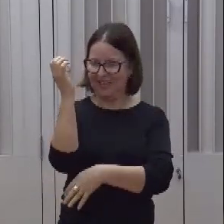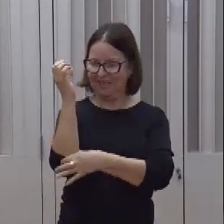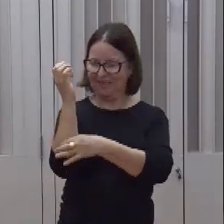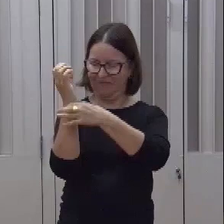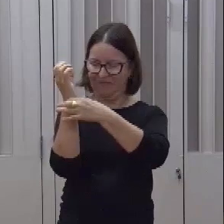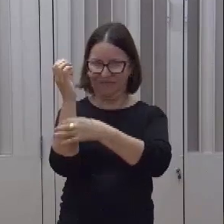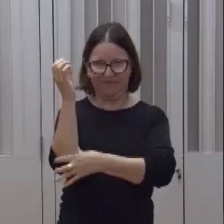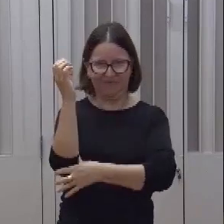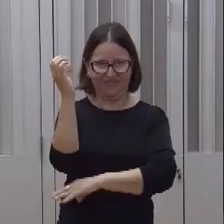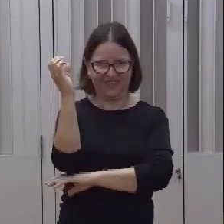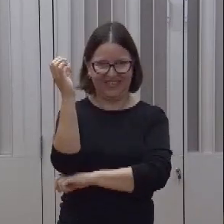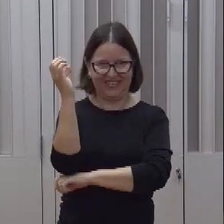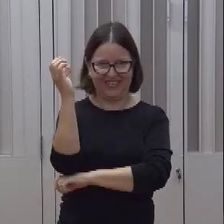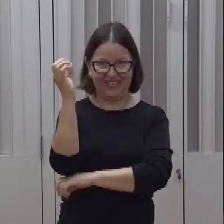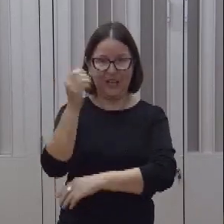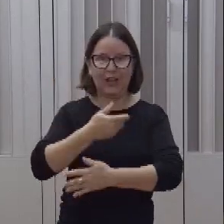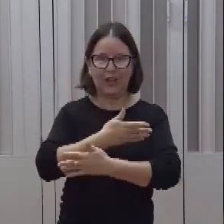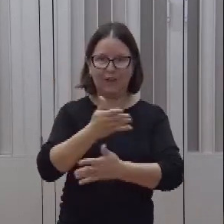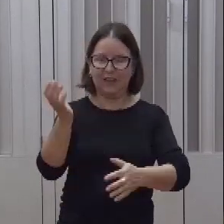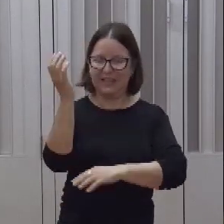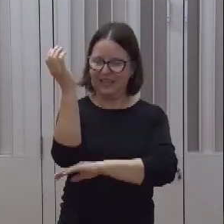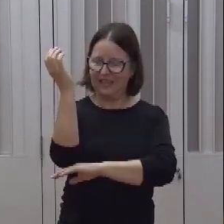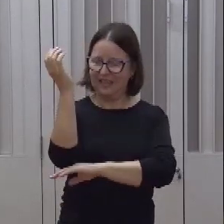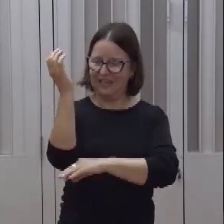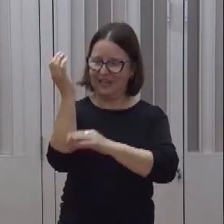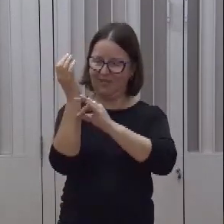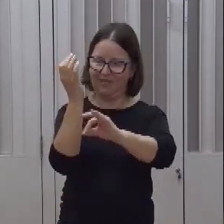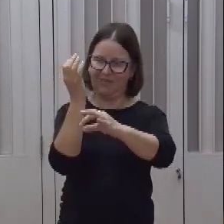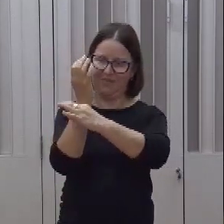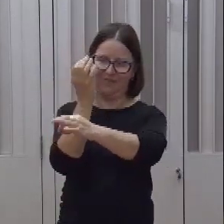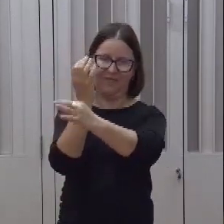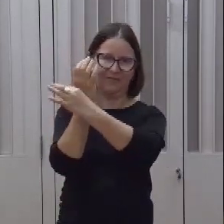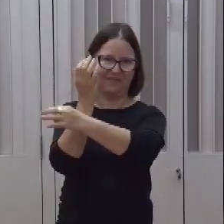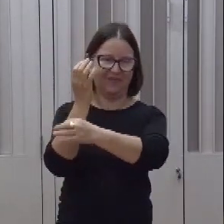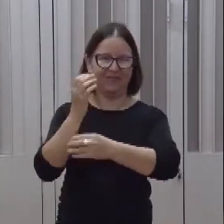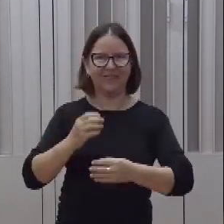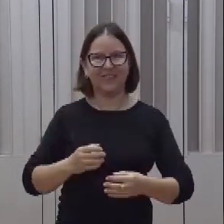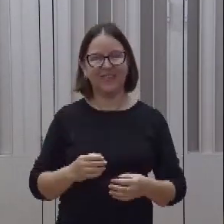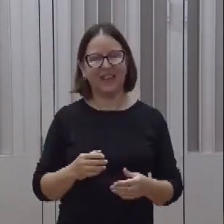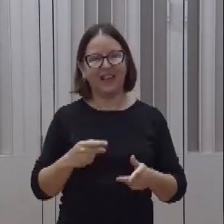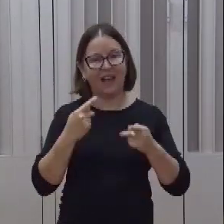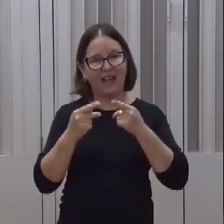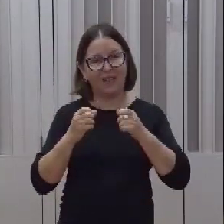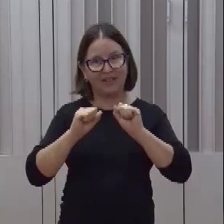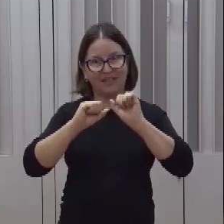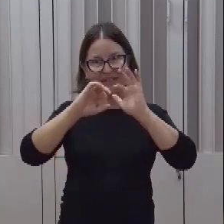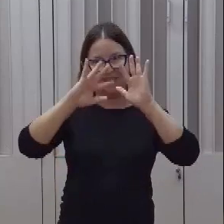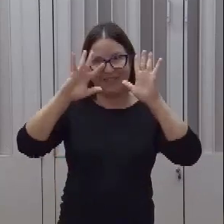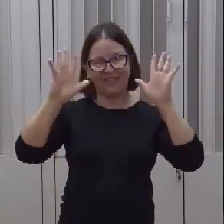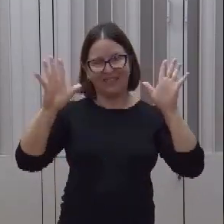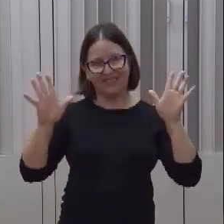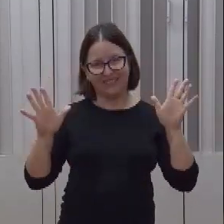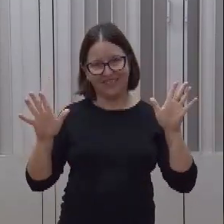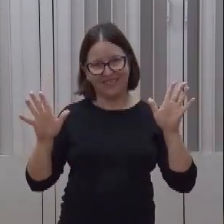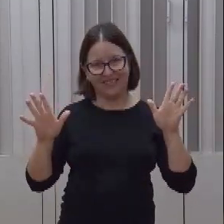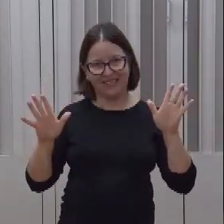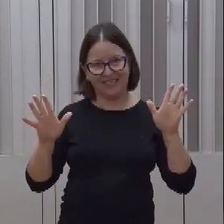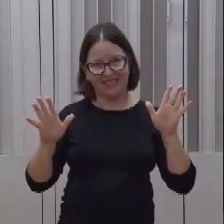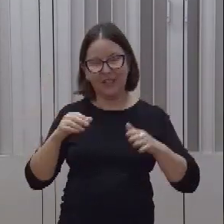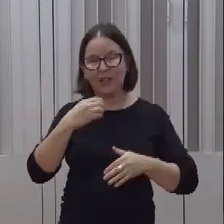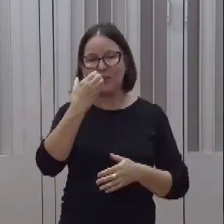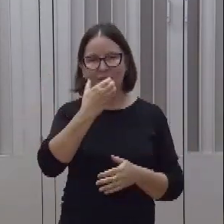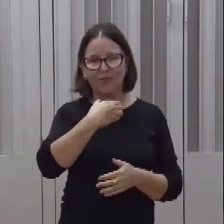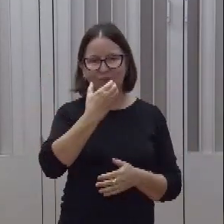videira e vós sois os ramos. E ele fala aí claramente sobre